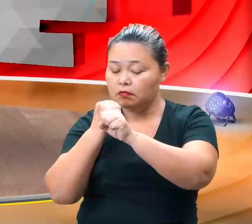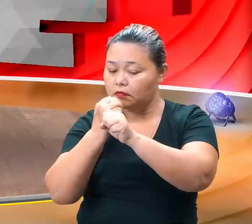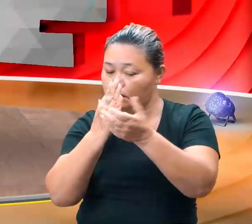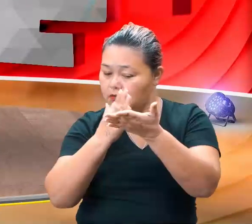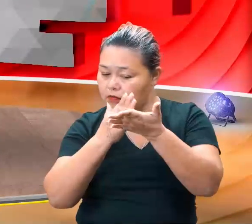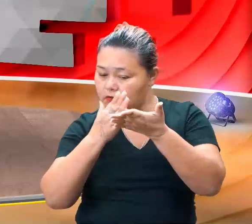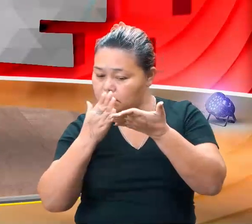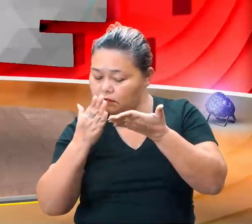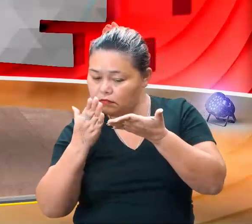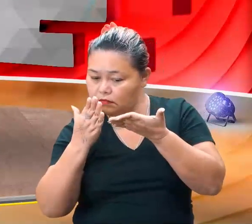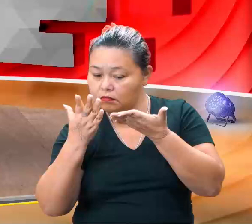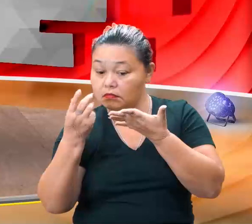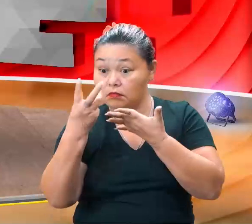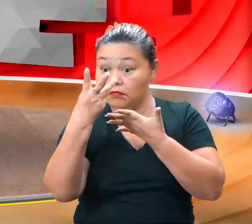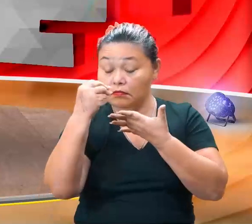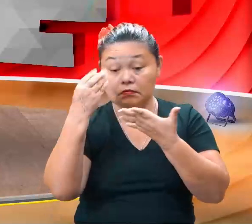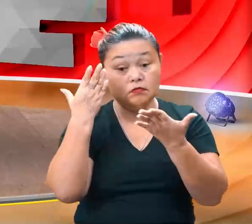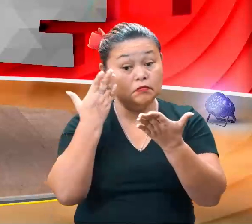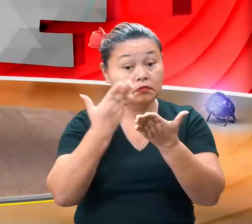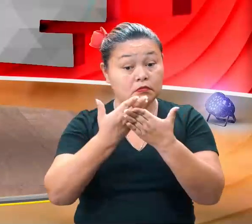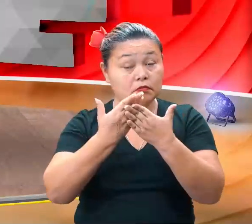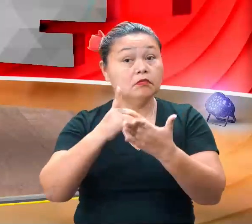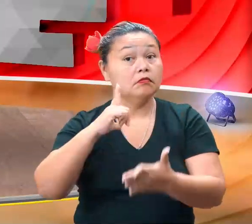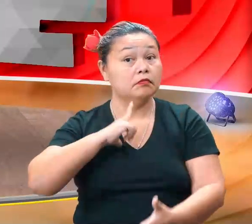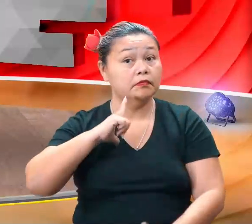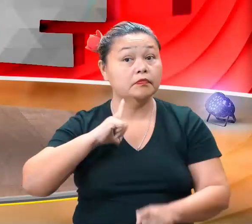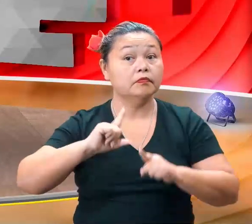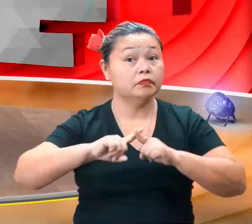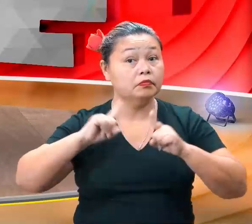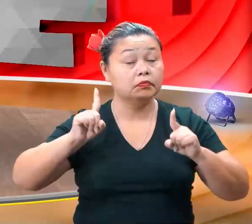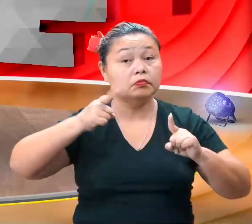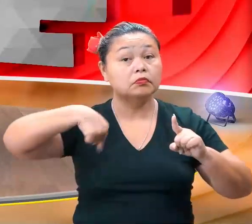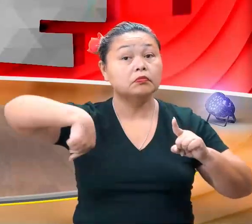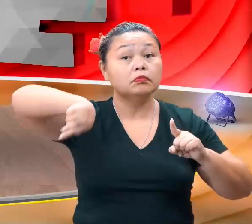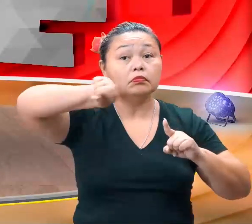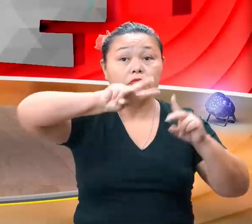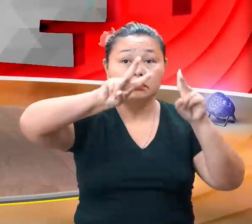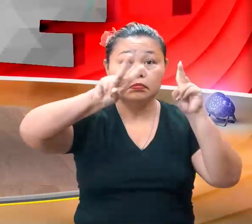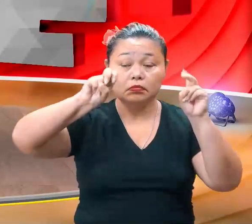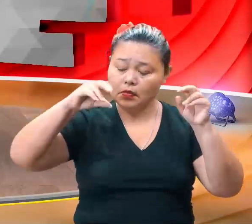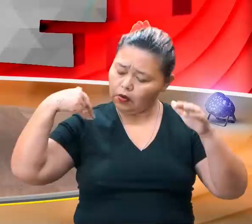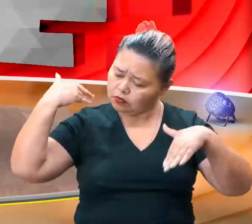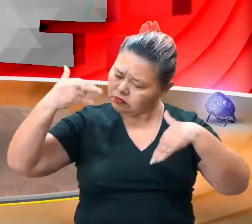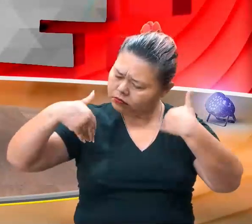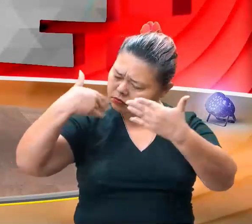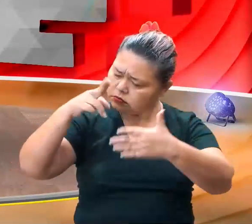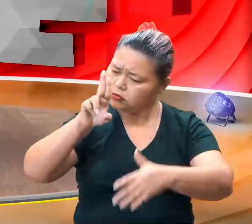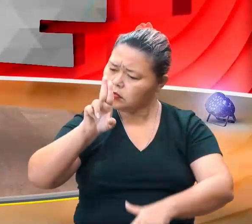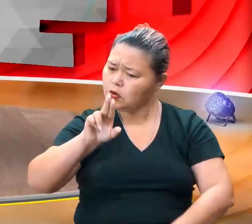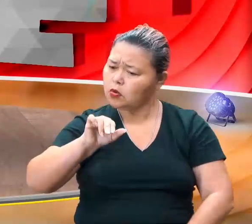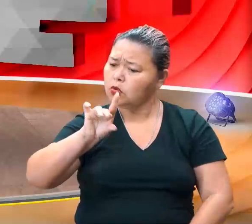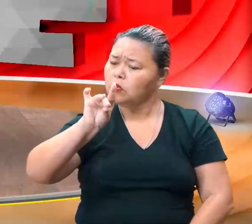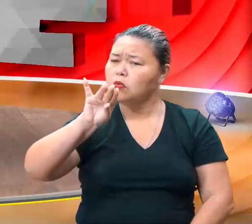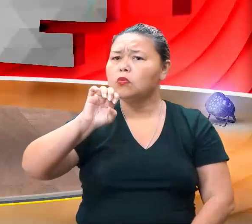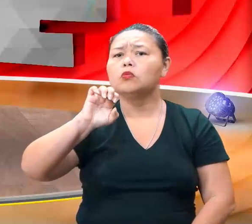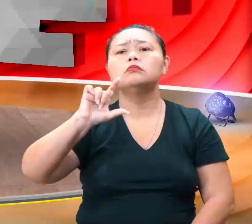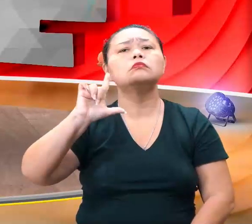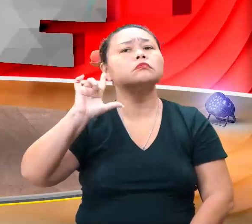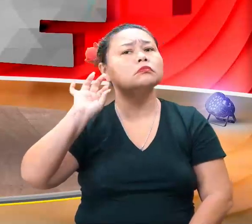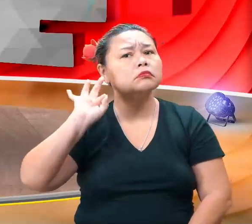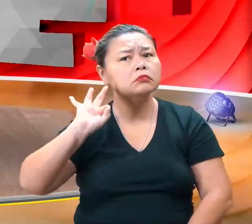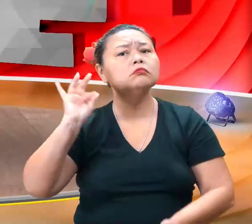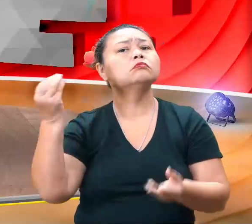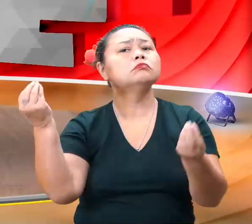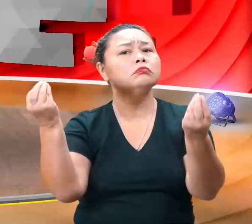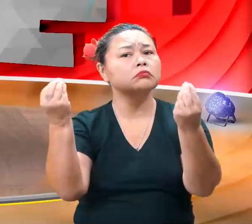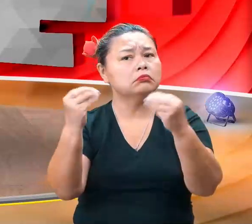aí das 30 aulas que tivemos, mas claro que os assuntos abordados durante toda essa unidade podem ser aí contemplados